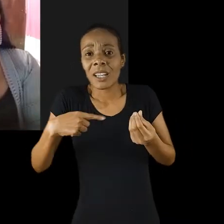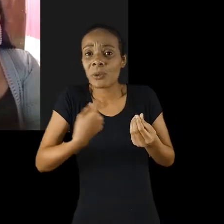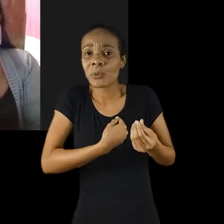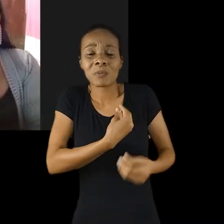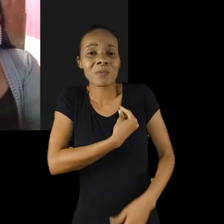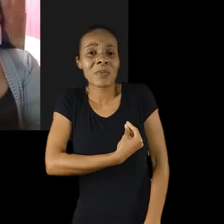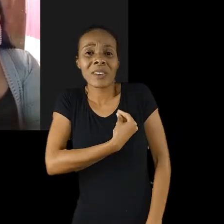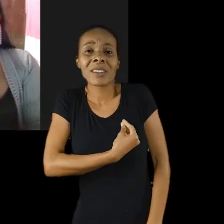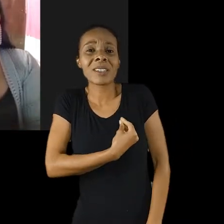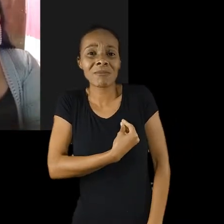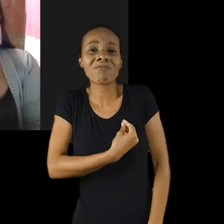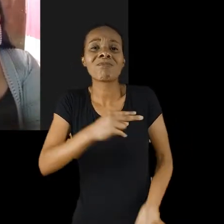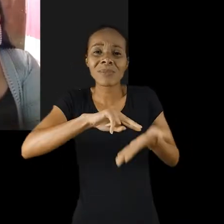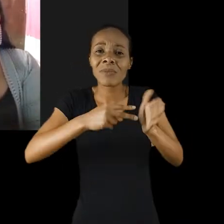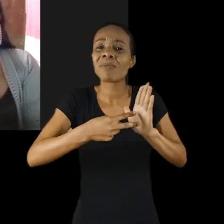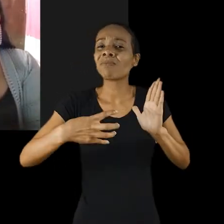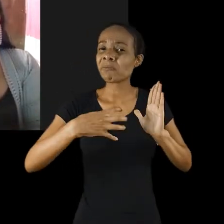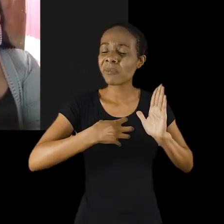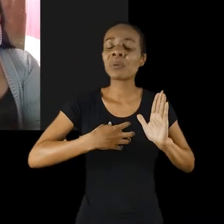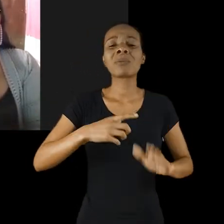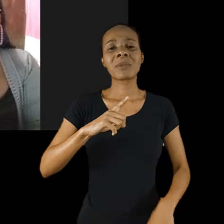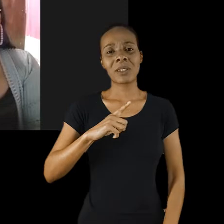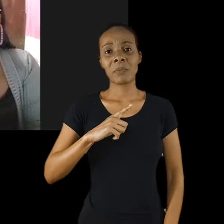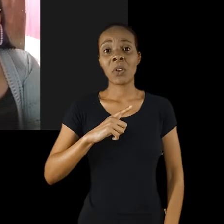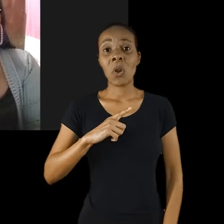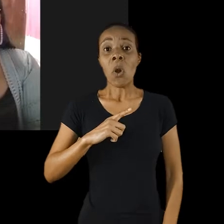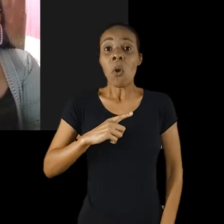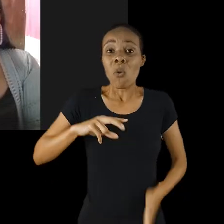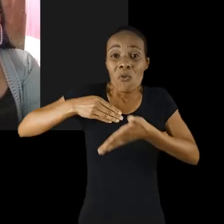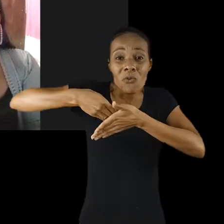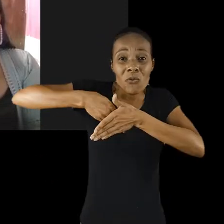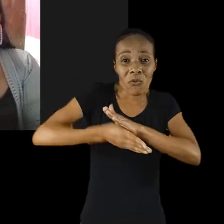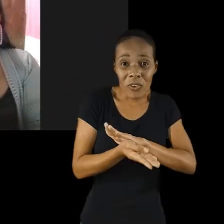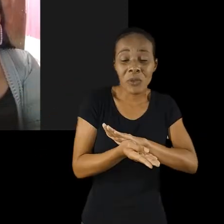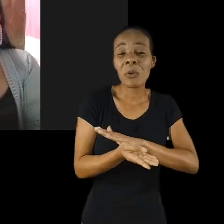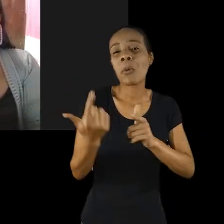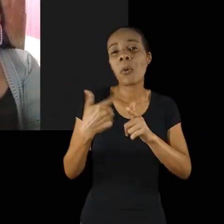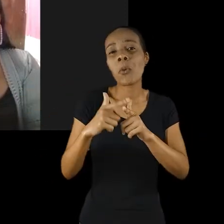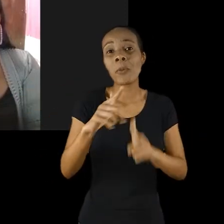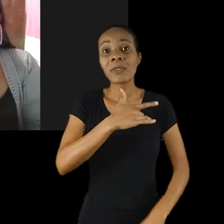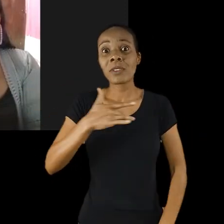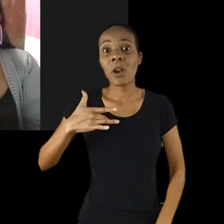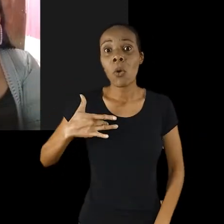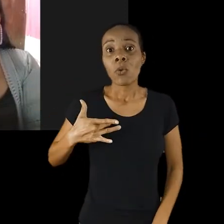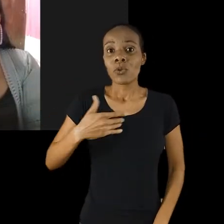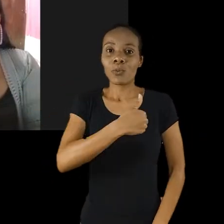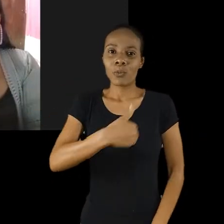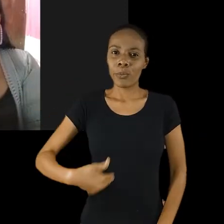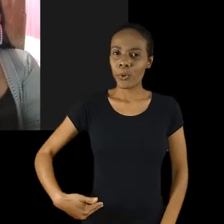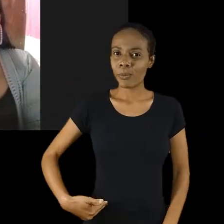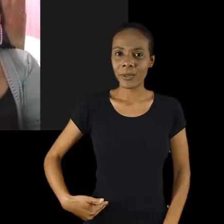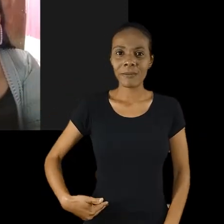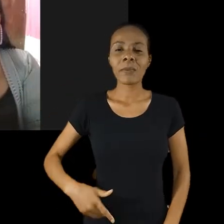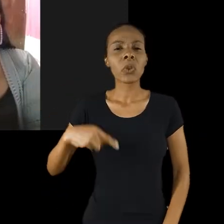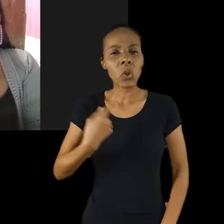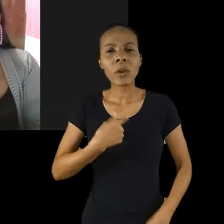total sentido. É o momento que a gente precisa intervir. O vício é um problema de saúde pública, a gente não é proibir o babado. A gente tem que falar sobre as